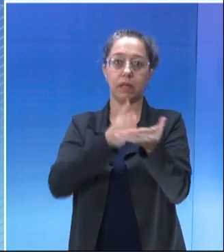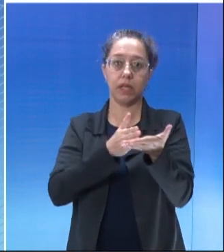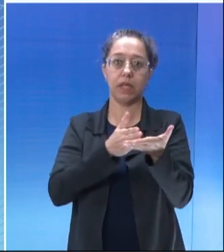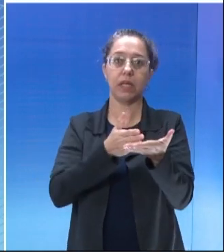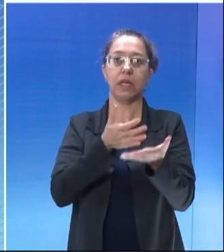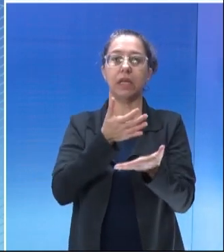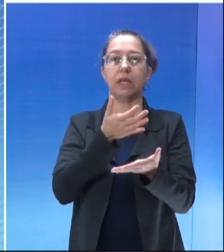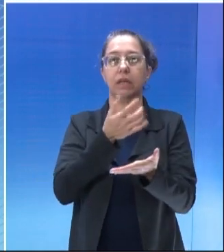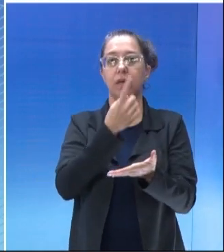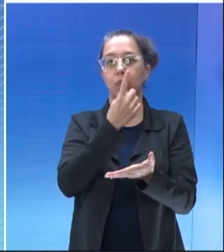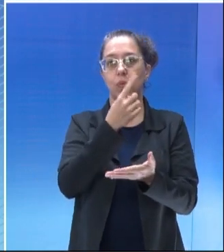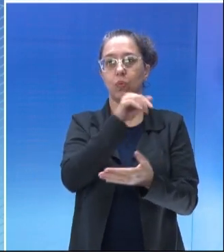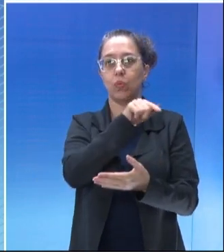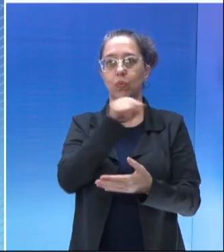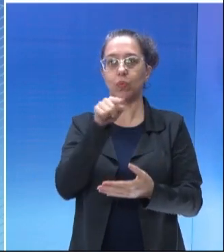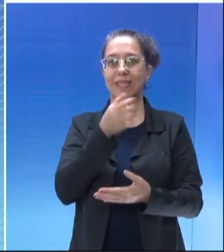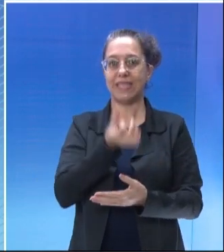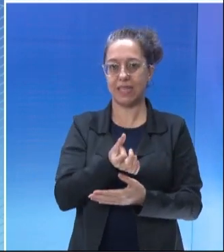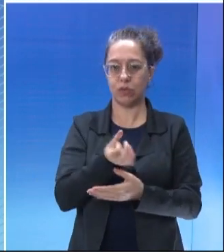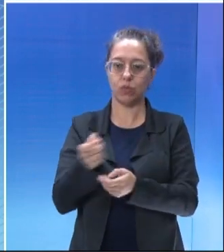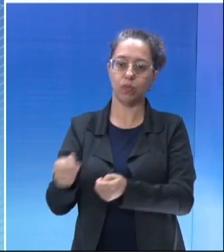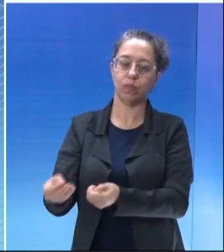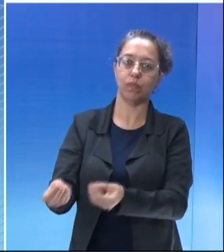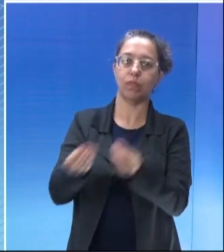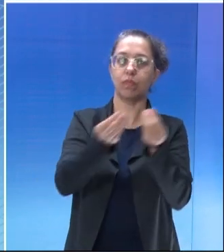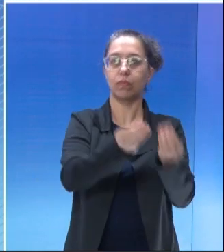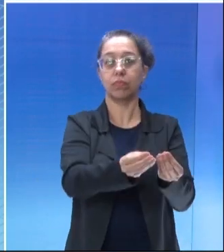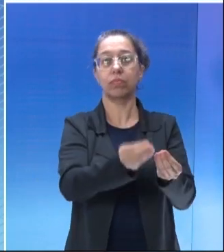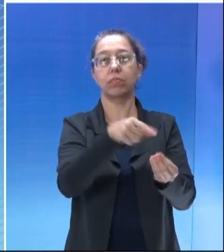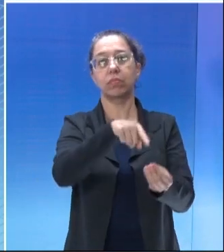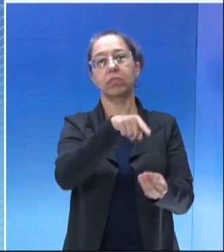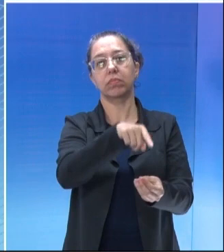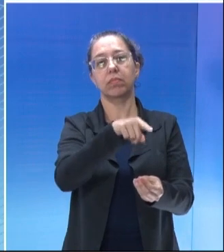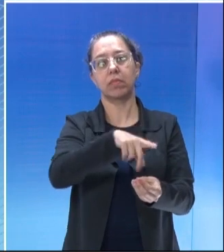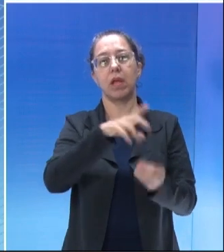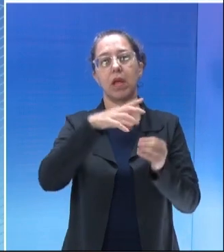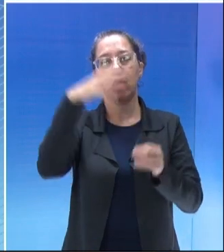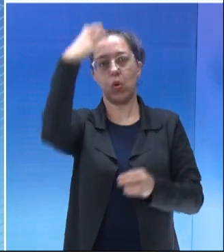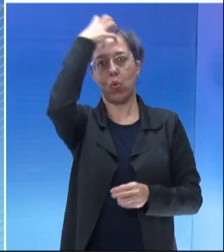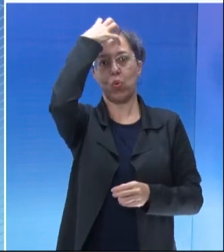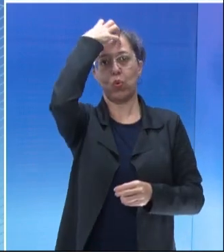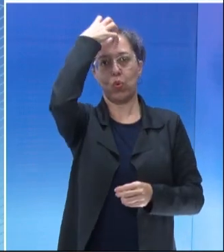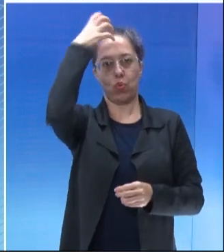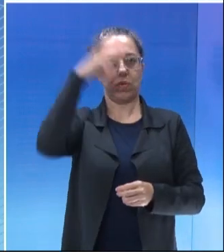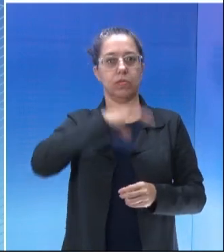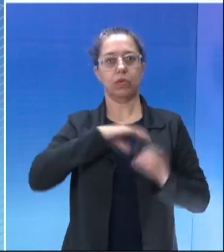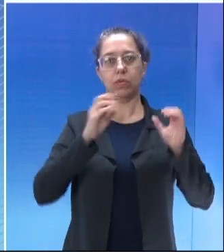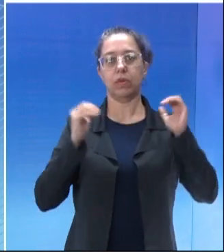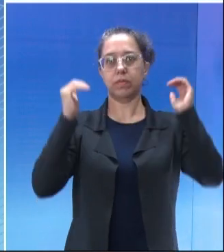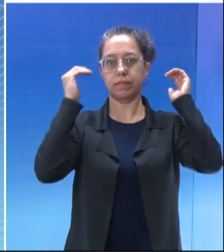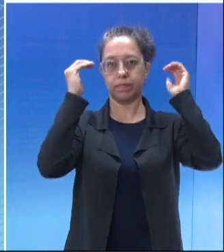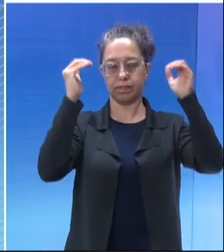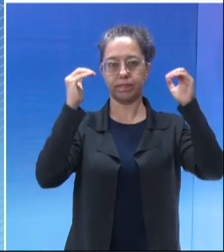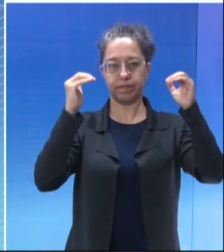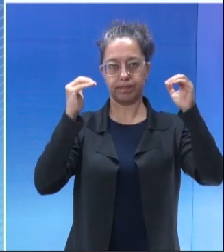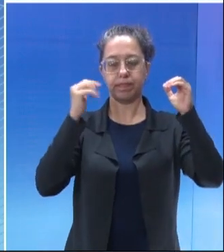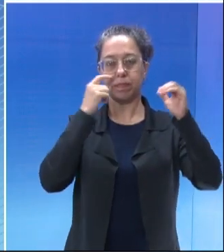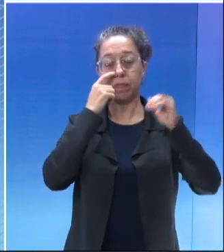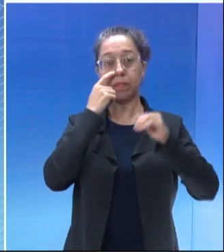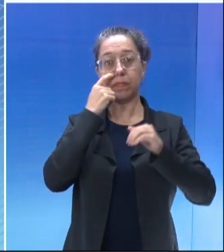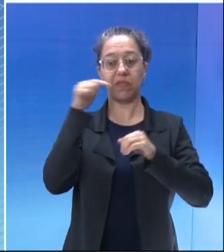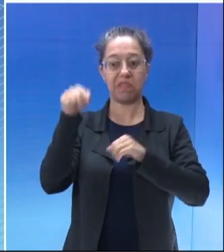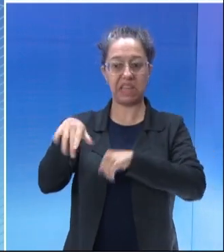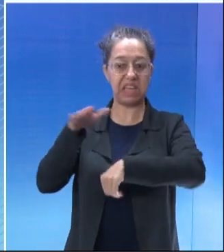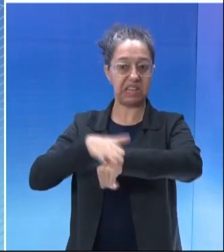dessa produção, era devolvido para a coroa. Então, essa terra não era propriedade